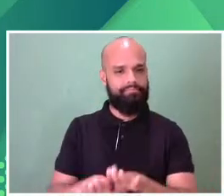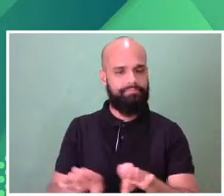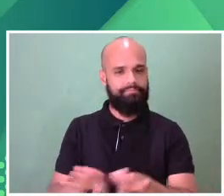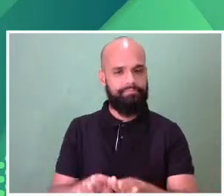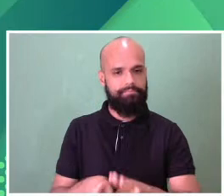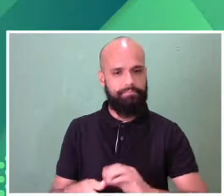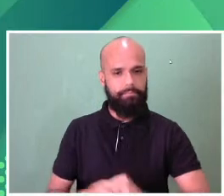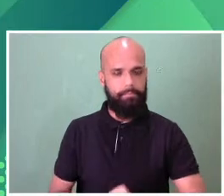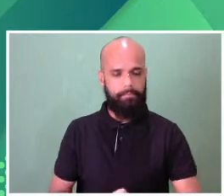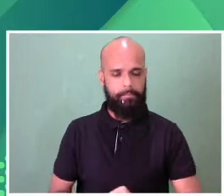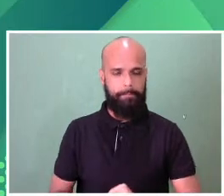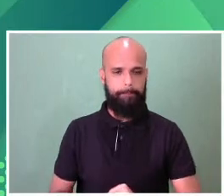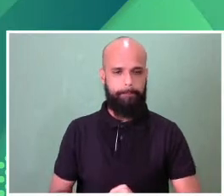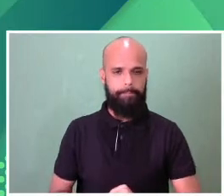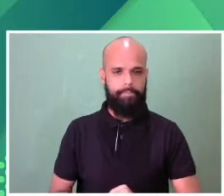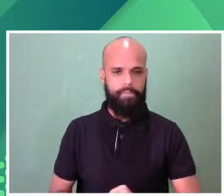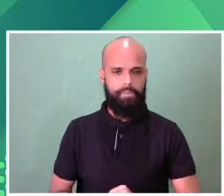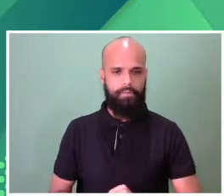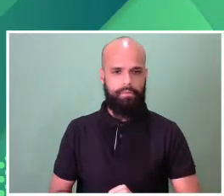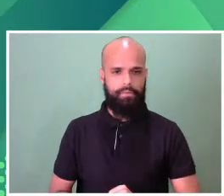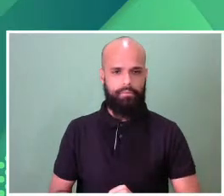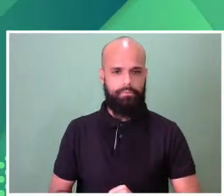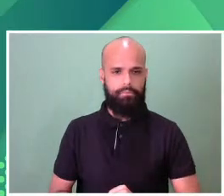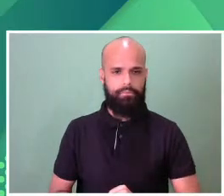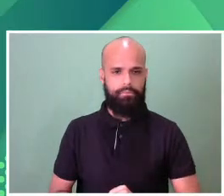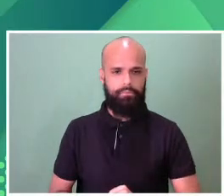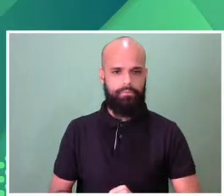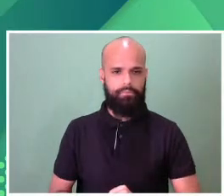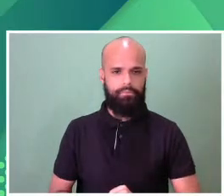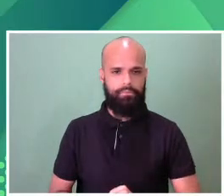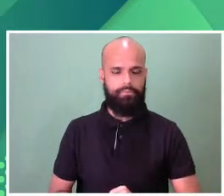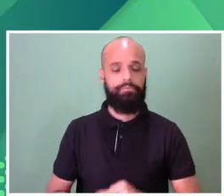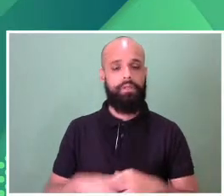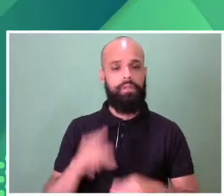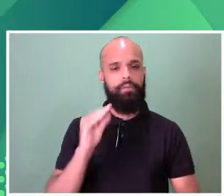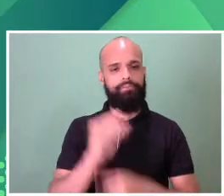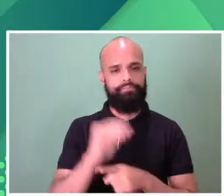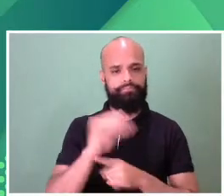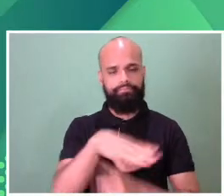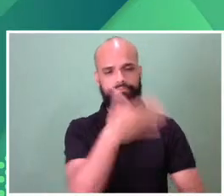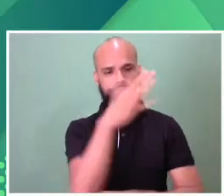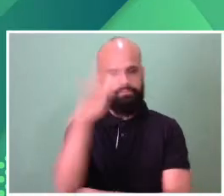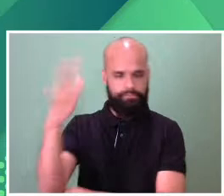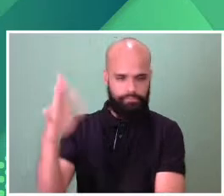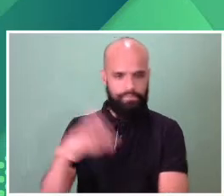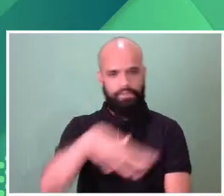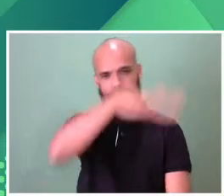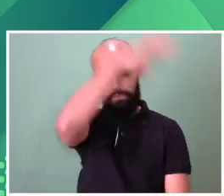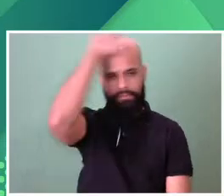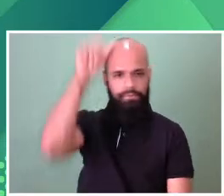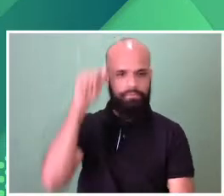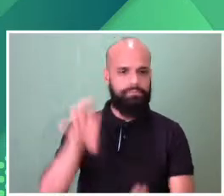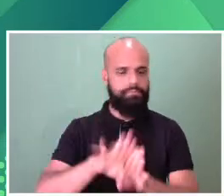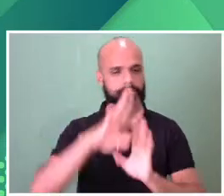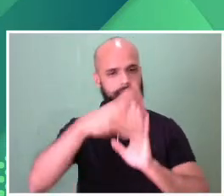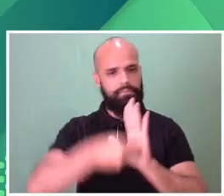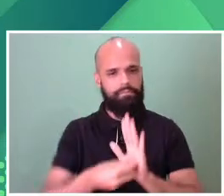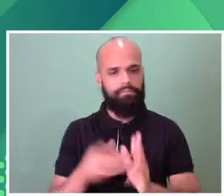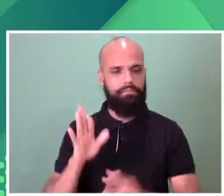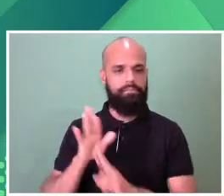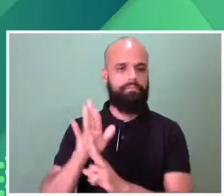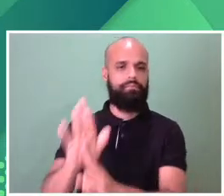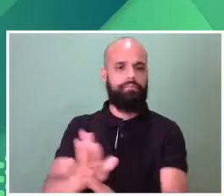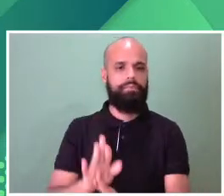em tempos de defesa da nossa meio ambiente, da nossa Amazônia, como um legítimo representante das